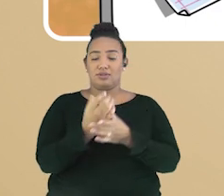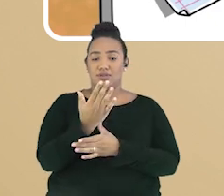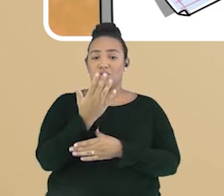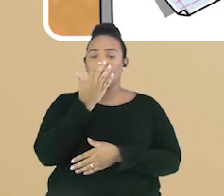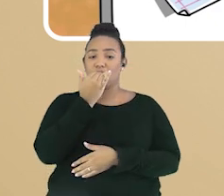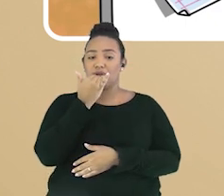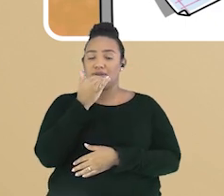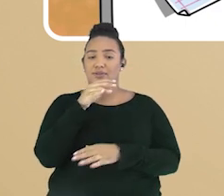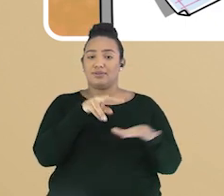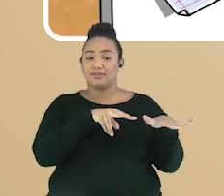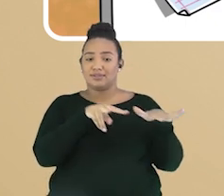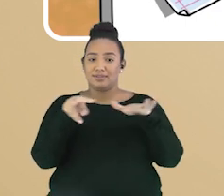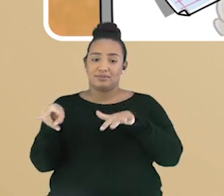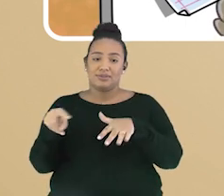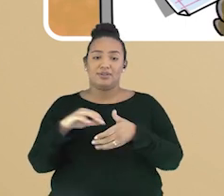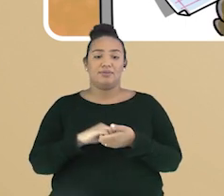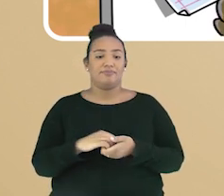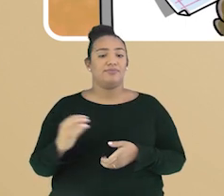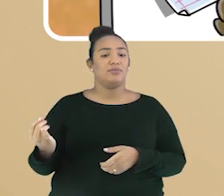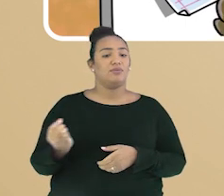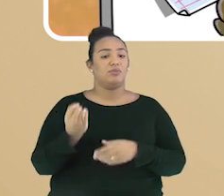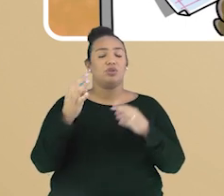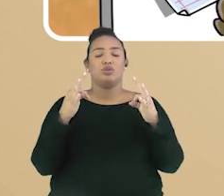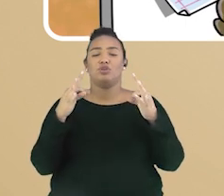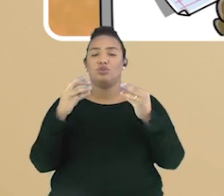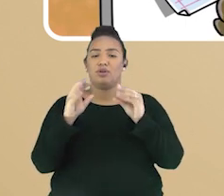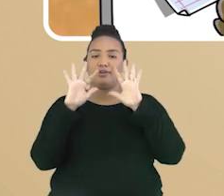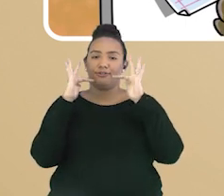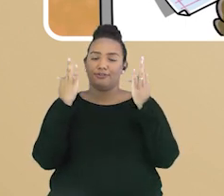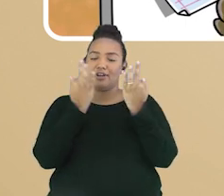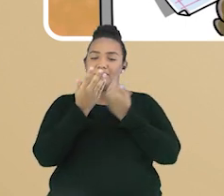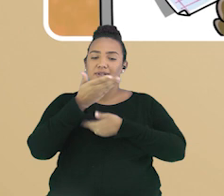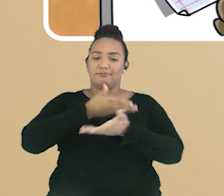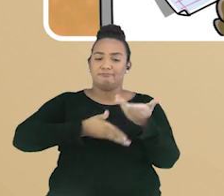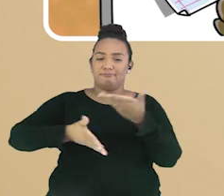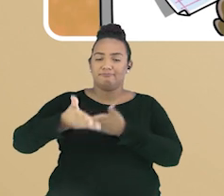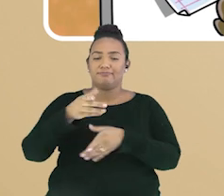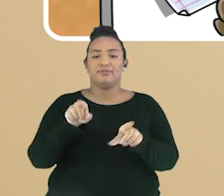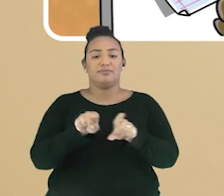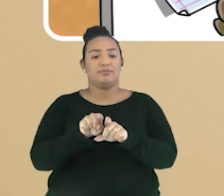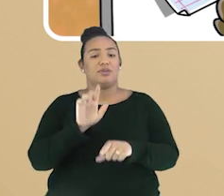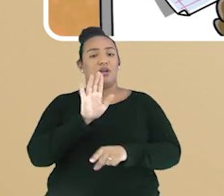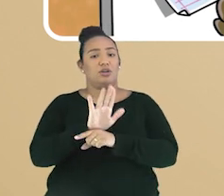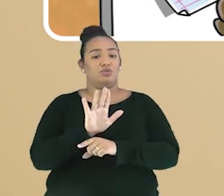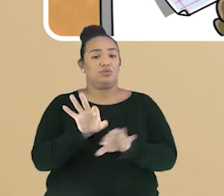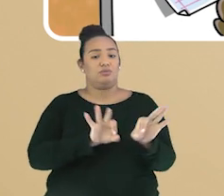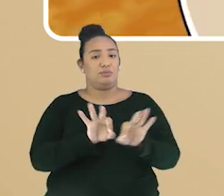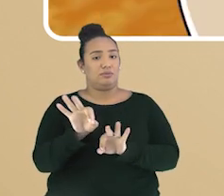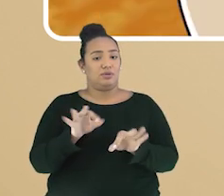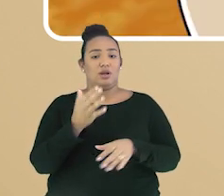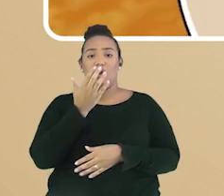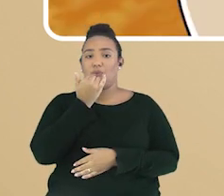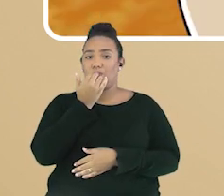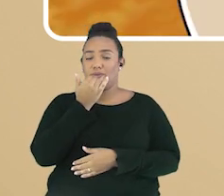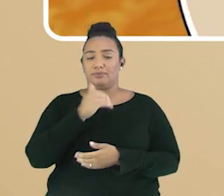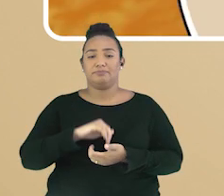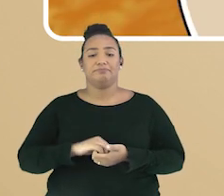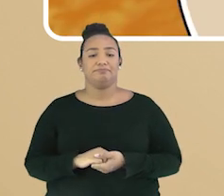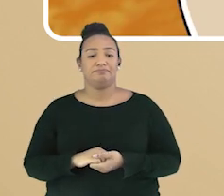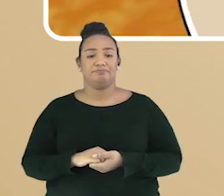É importante que toda a família se envolva nesse processo e ajude no preparo das refeições.